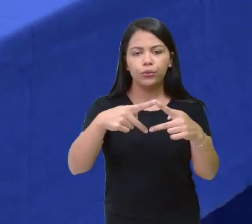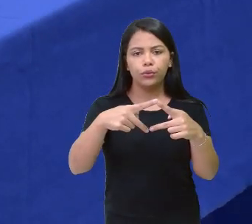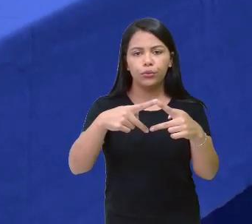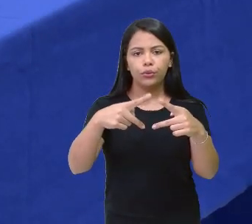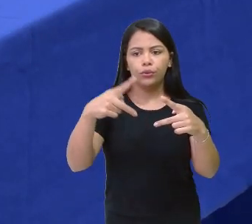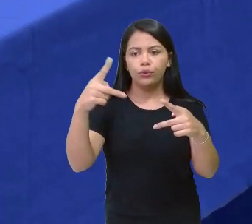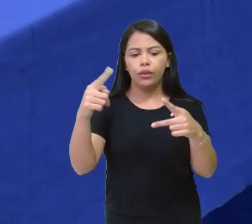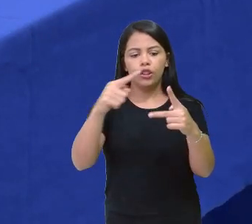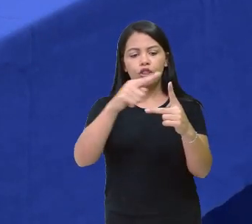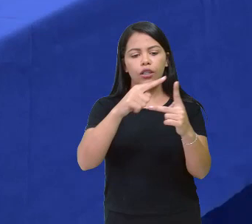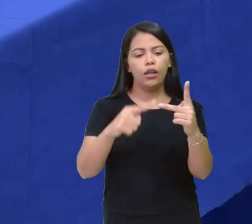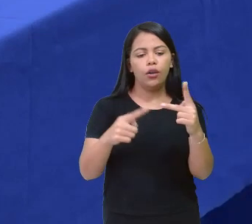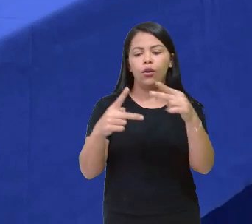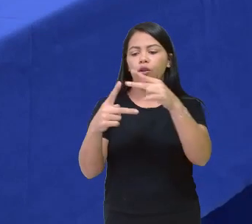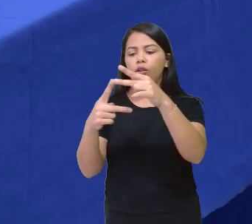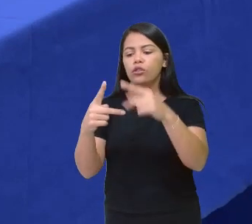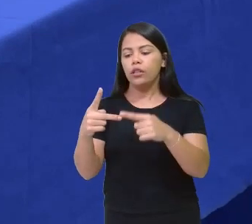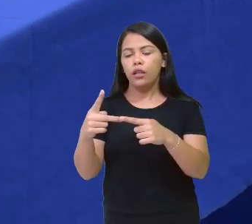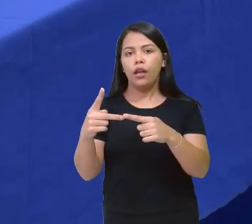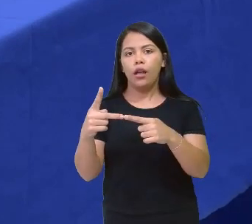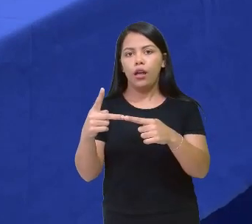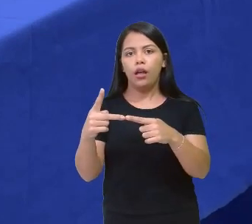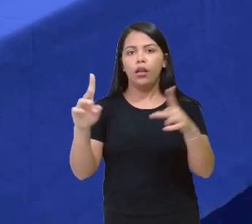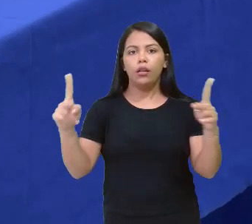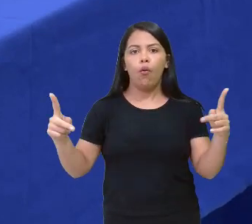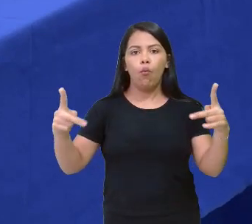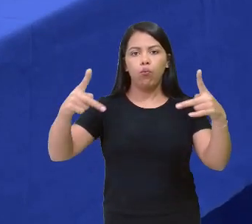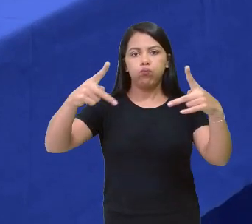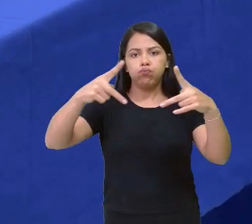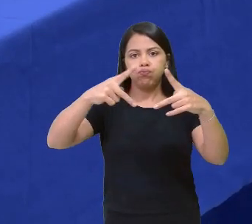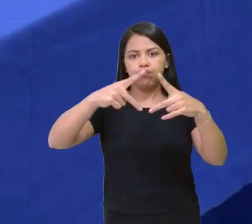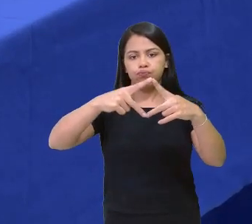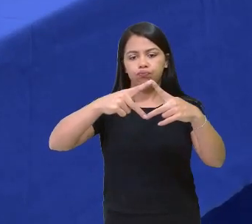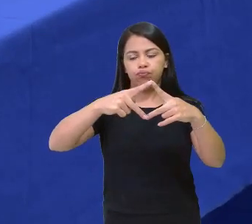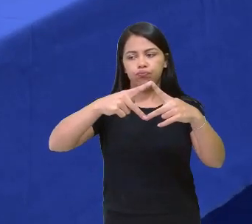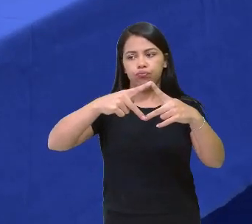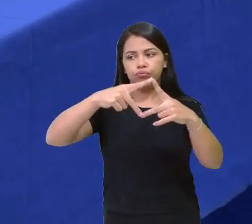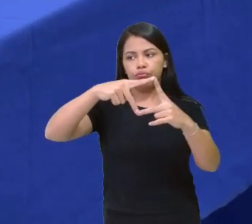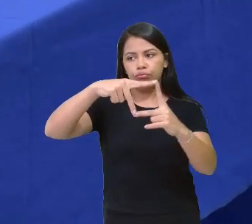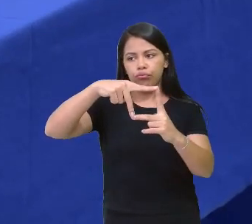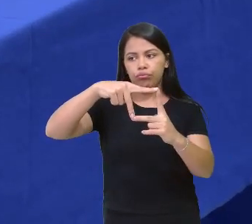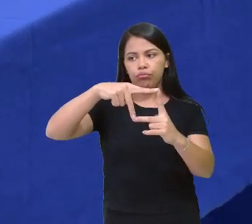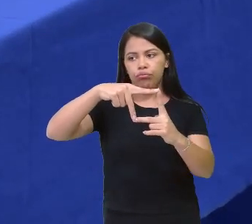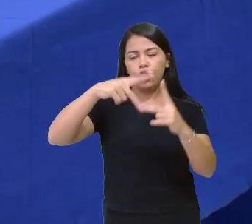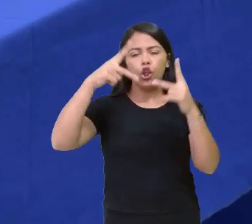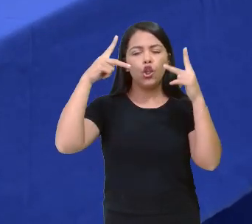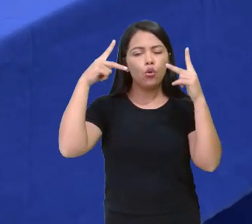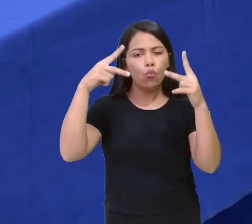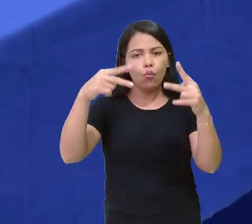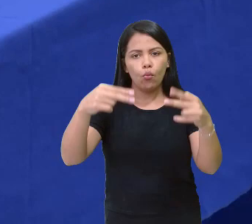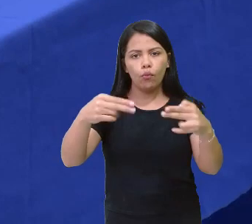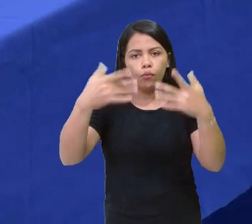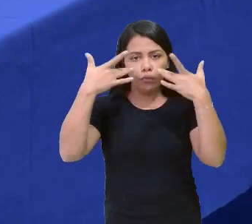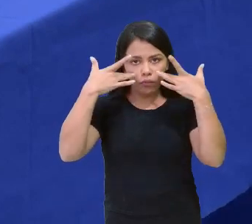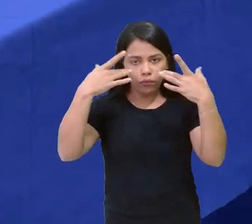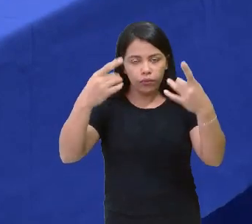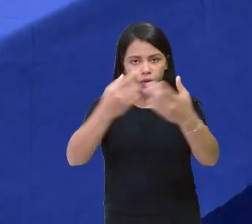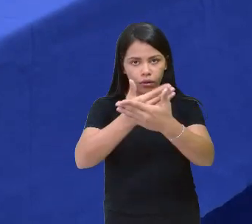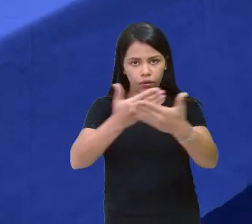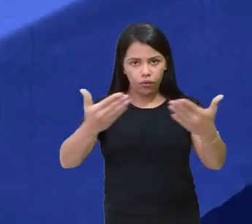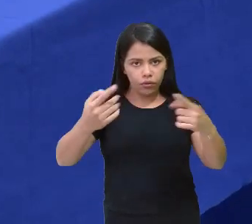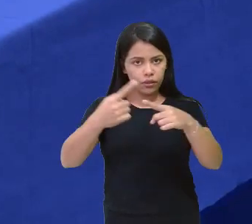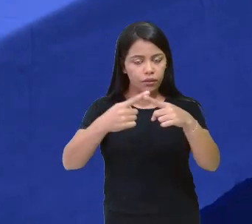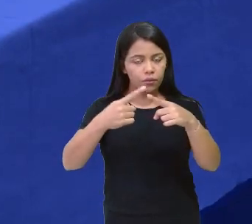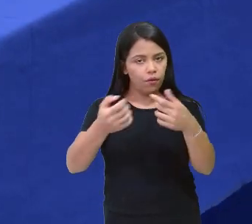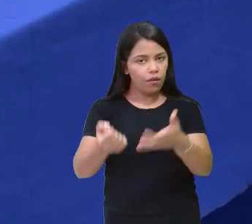Um quadrado. Olha ele aqui, ó, igualzinho, estão vendo? Estou chamando a atenção porque isso